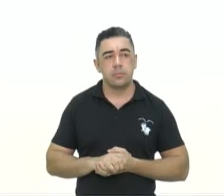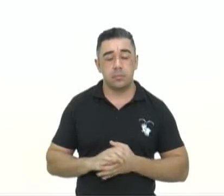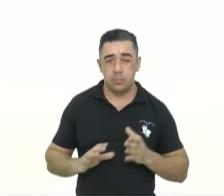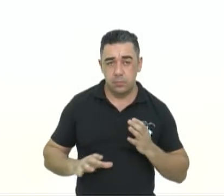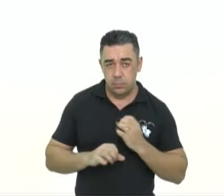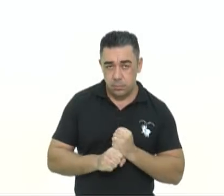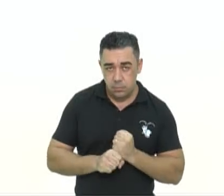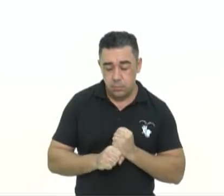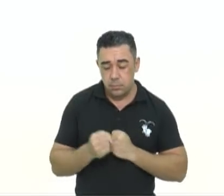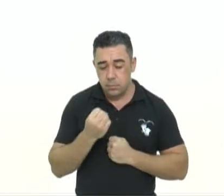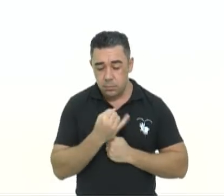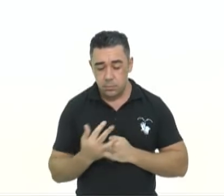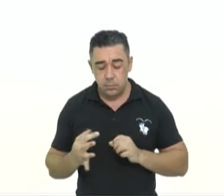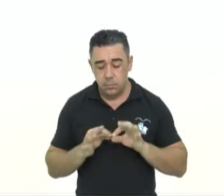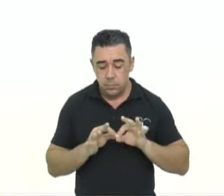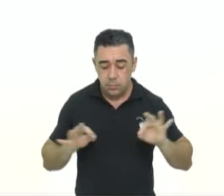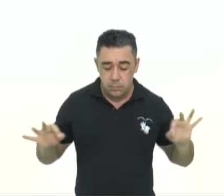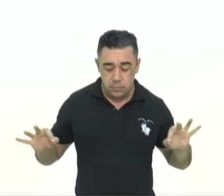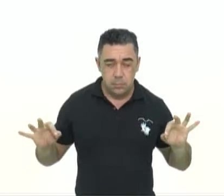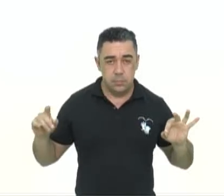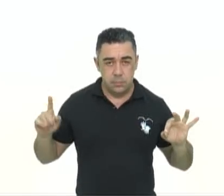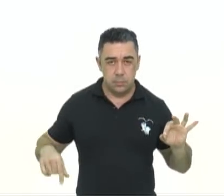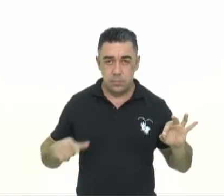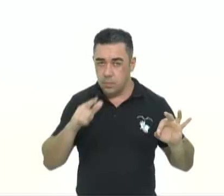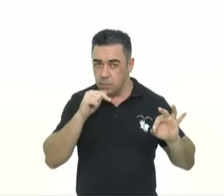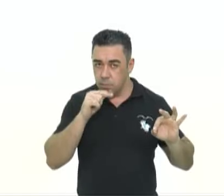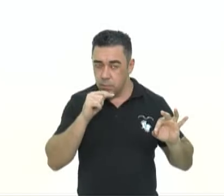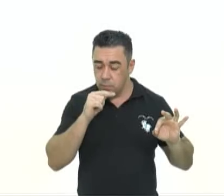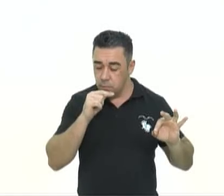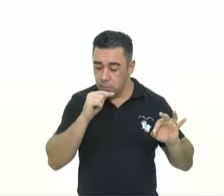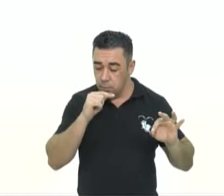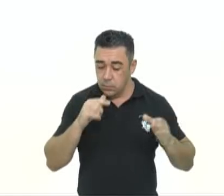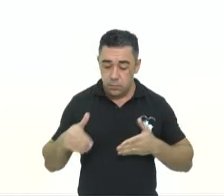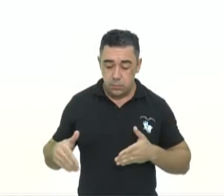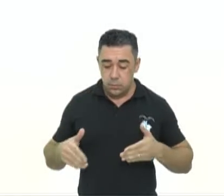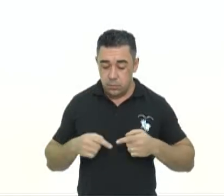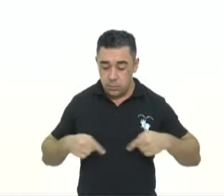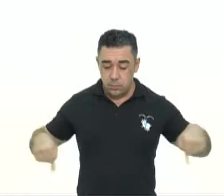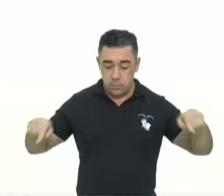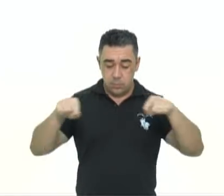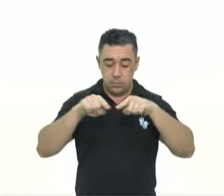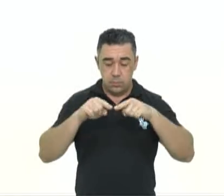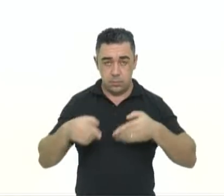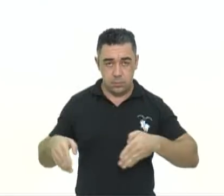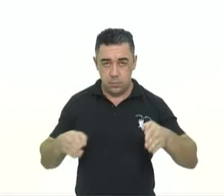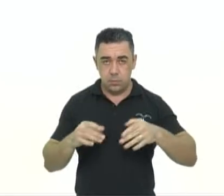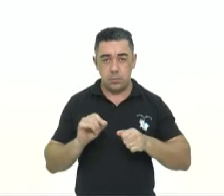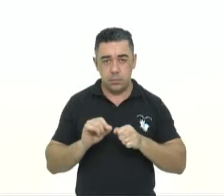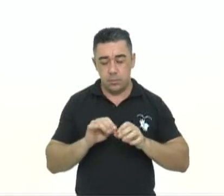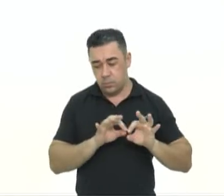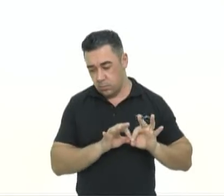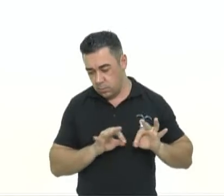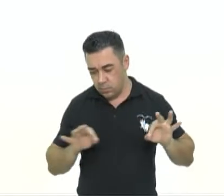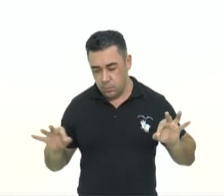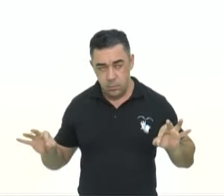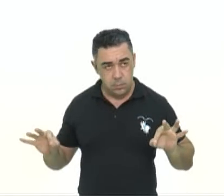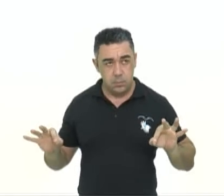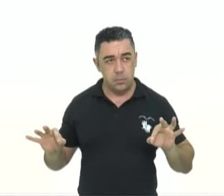para calcular a largura de um rio, um engenheiro traçou um segmento de reta